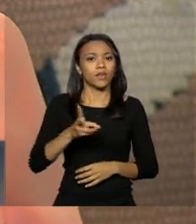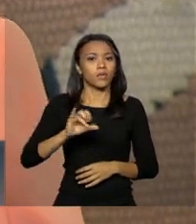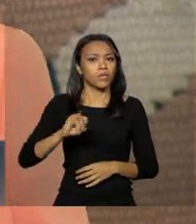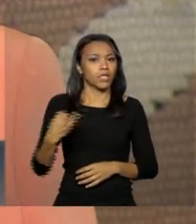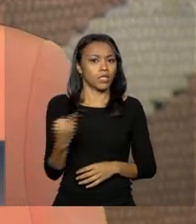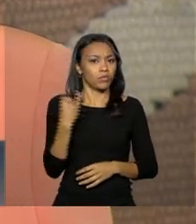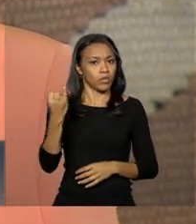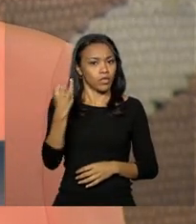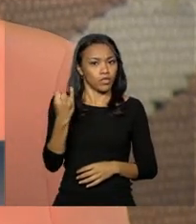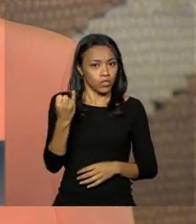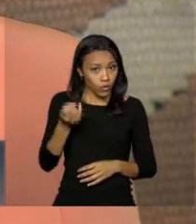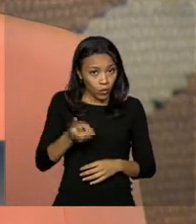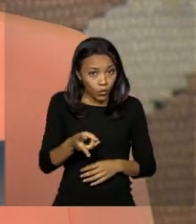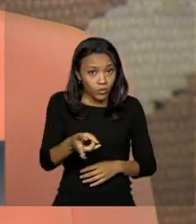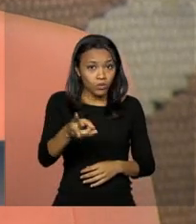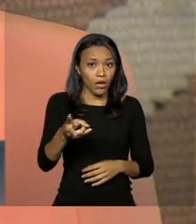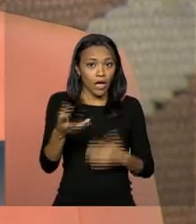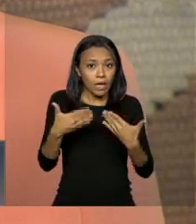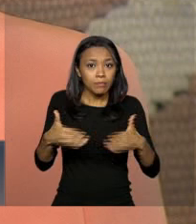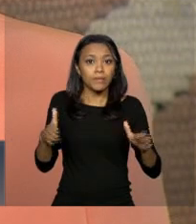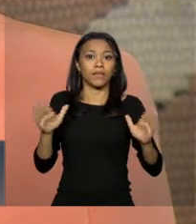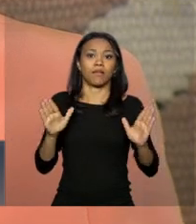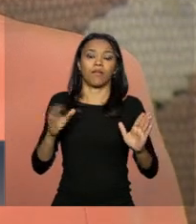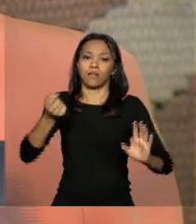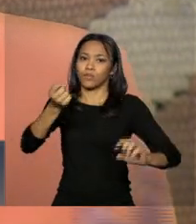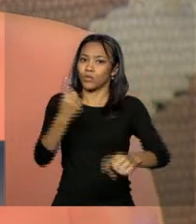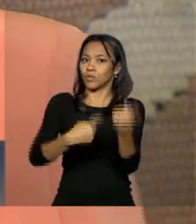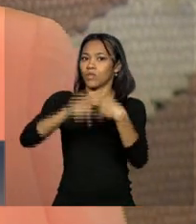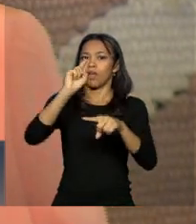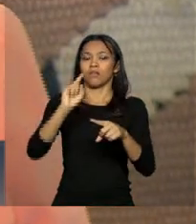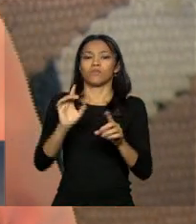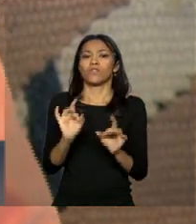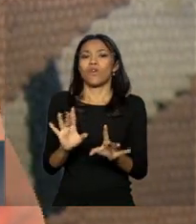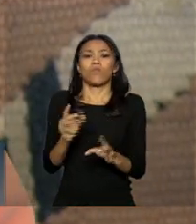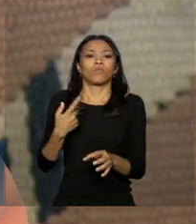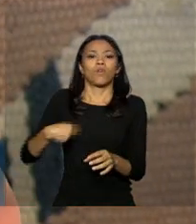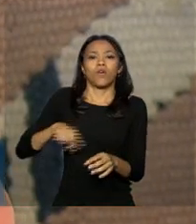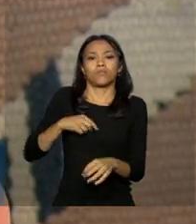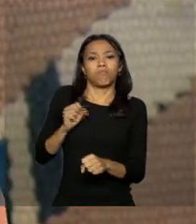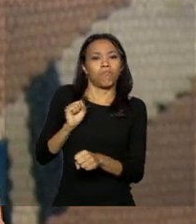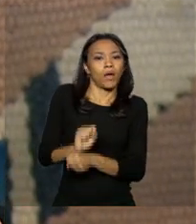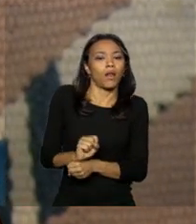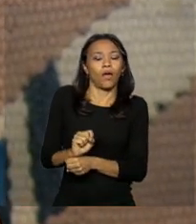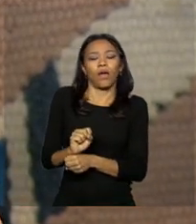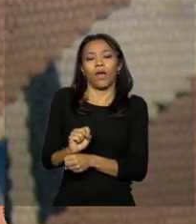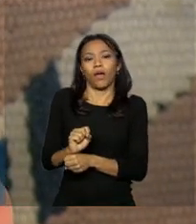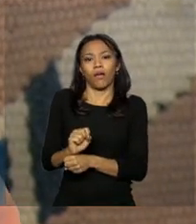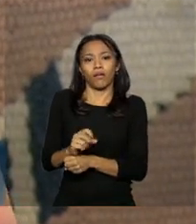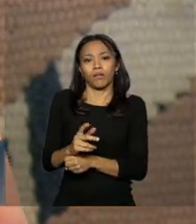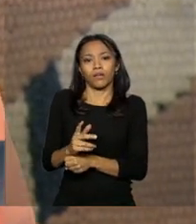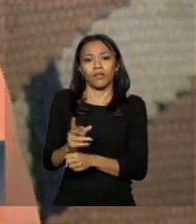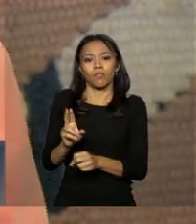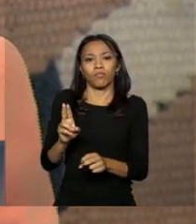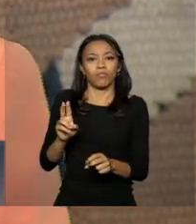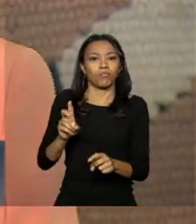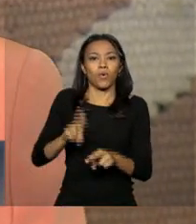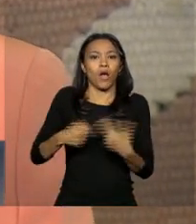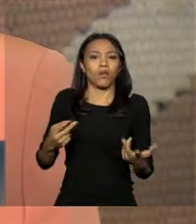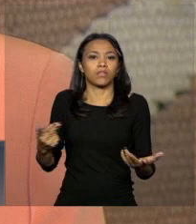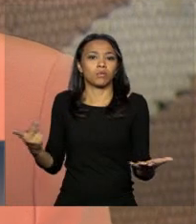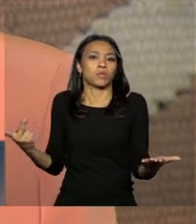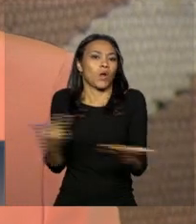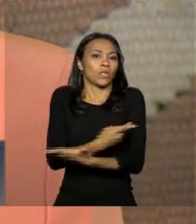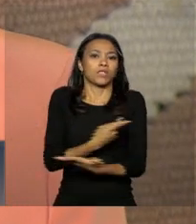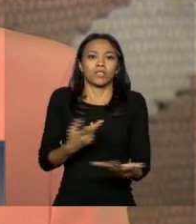importante continuar, ampliar esse sucesso, não ficarmos parados face a inseguranças